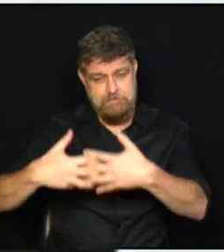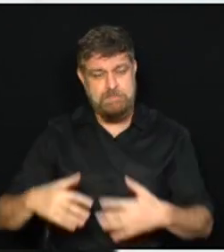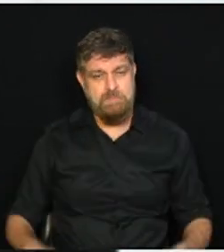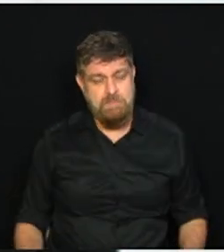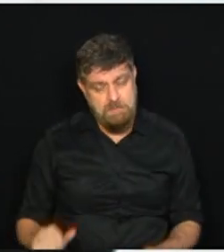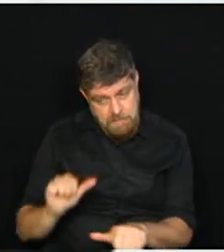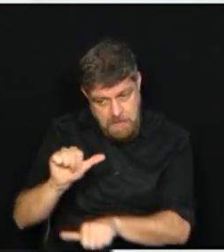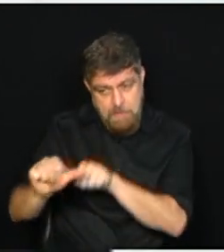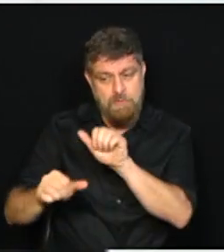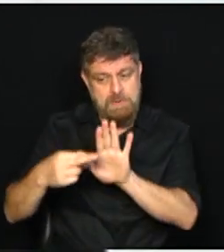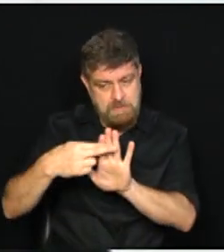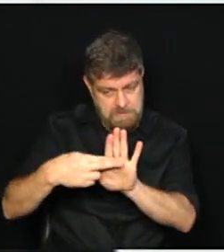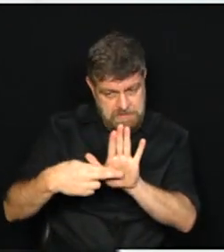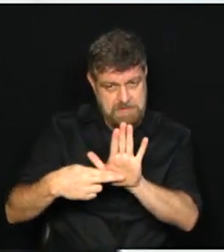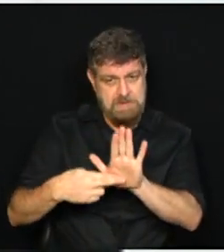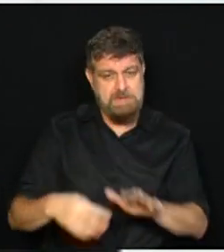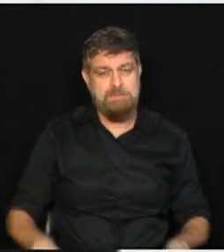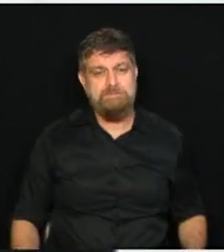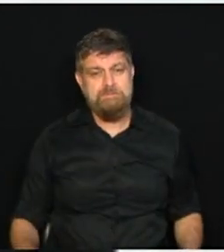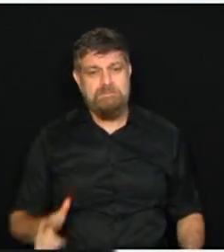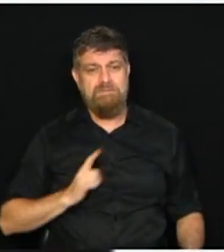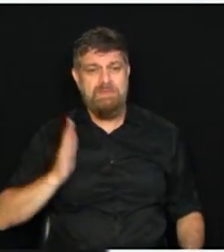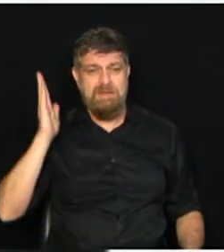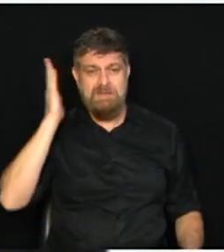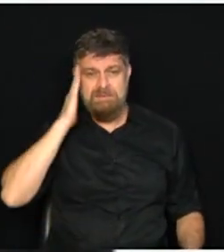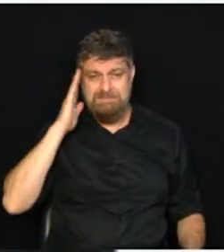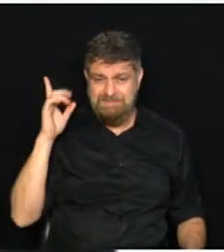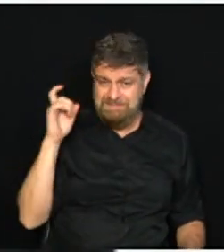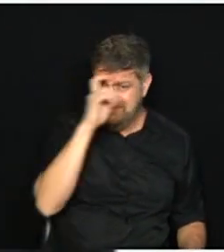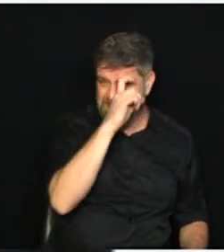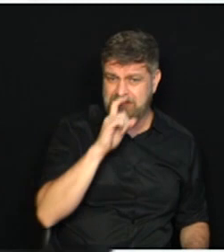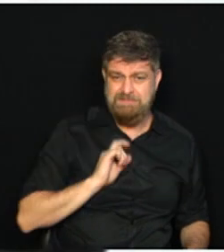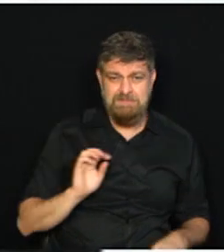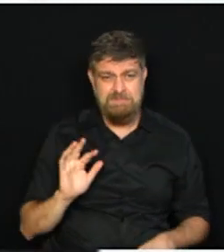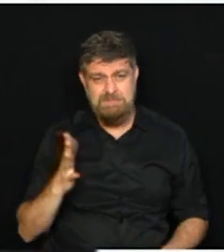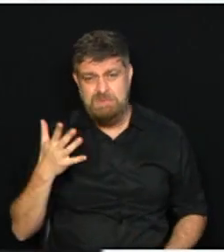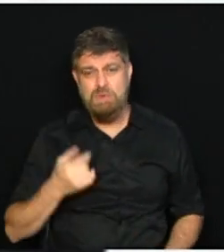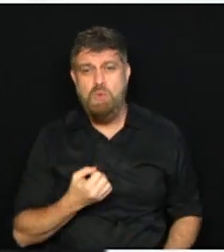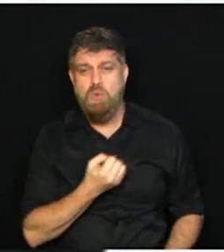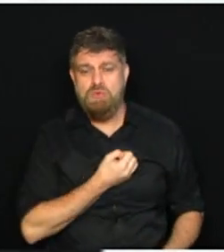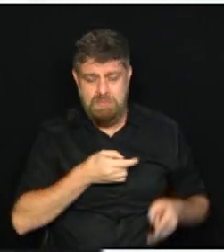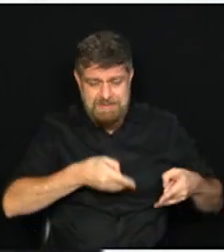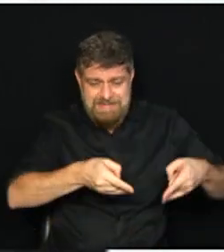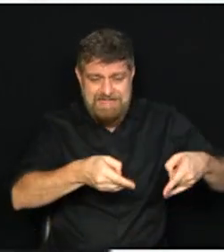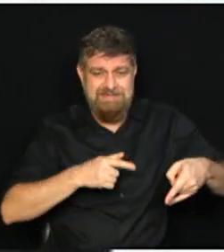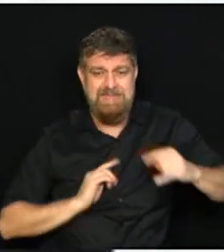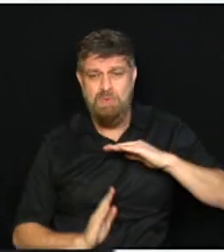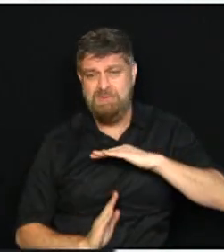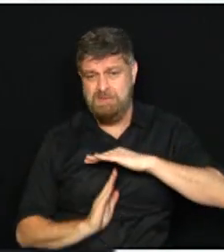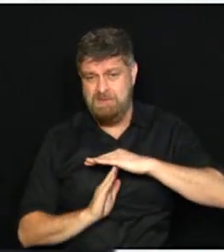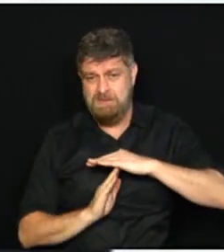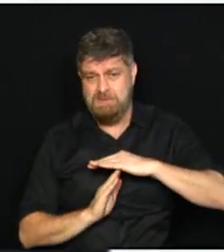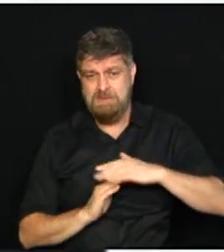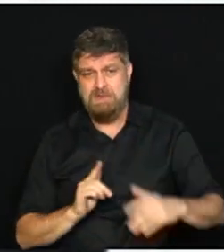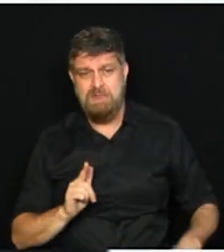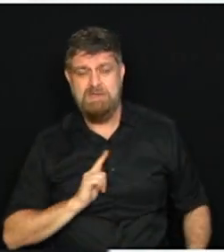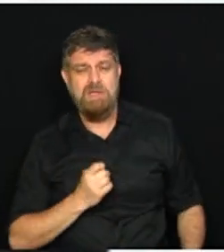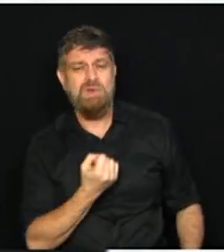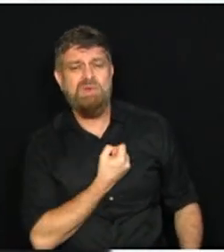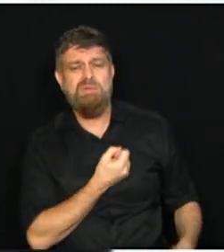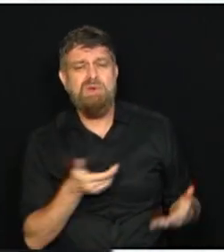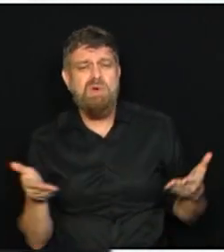e contando com a dificuldade usual, quer dizer, o número de leitos é limitado, estamos com um número hoje